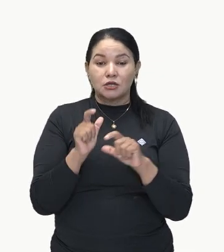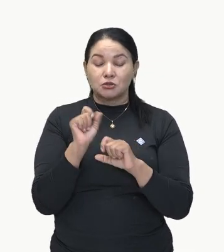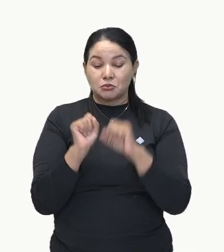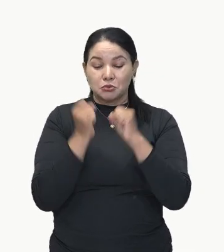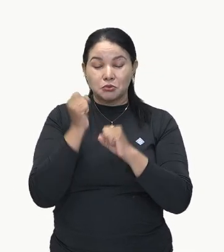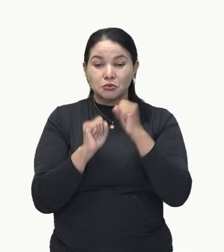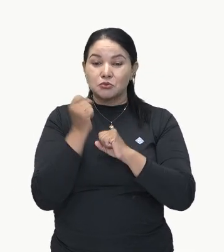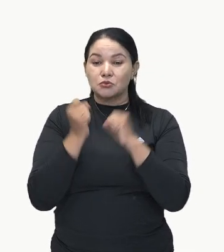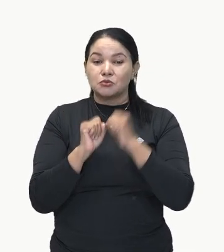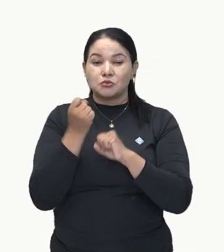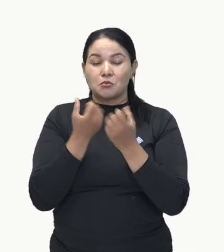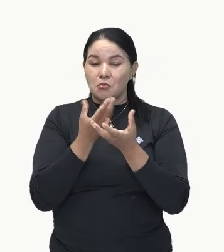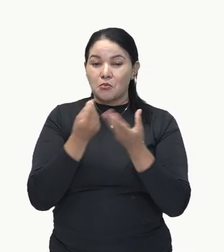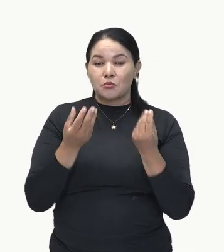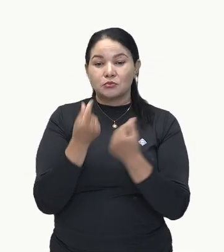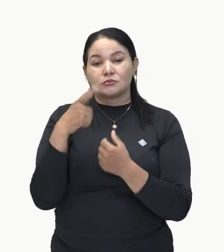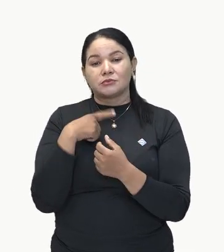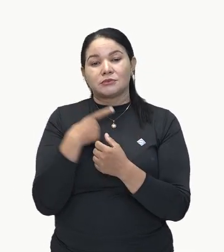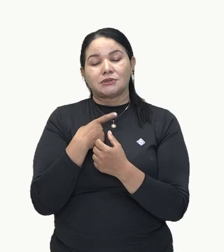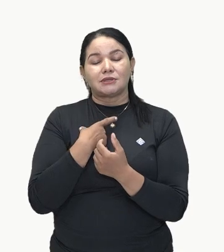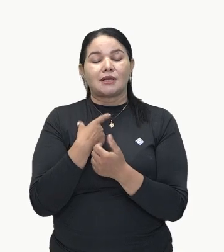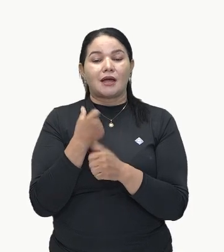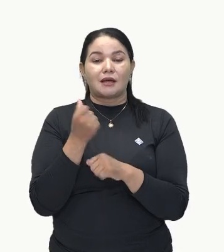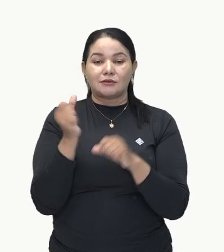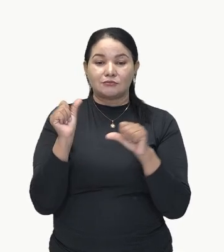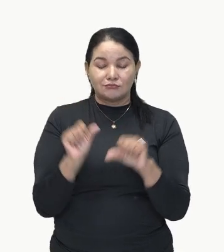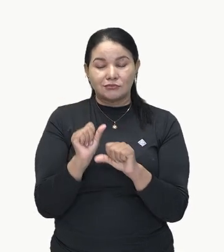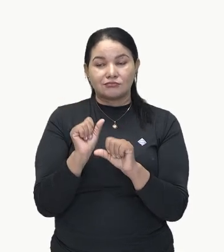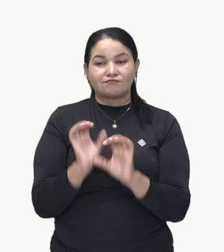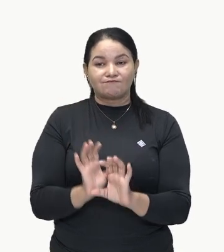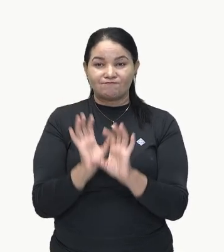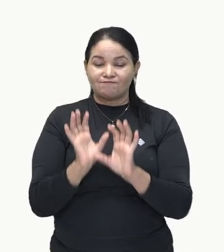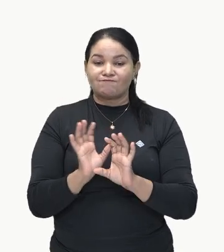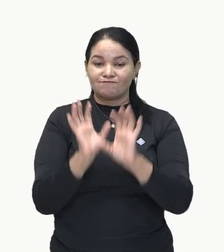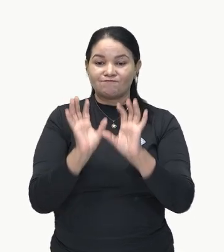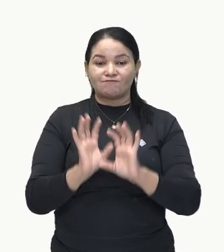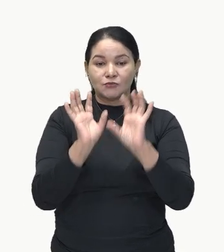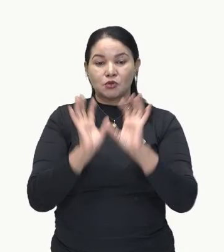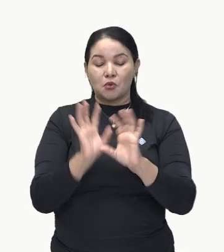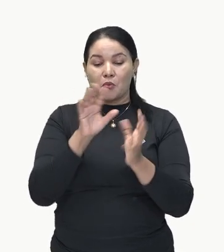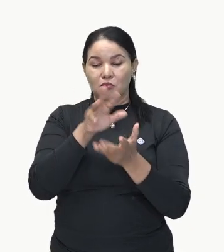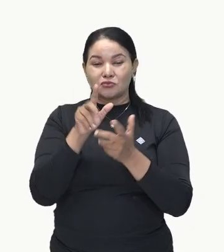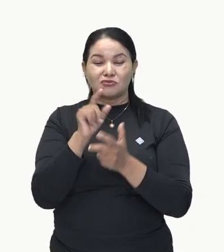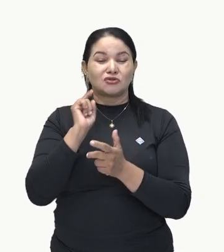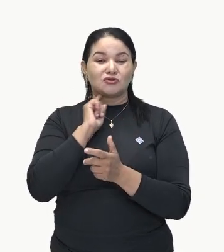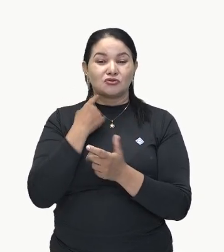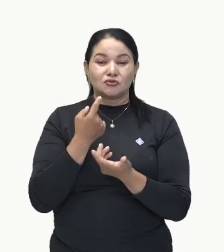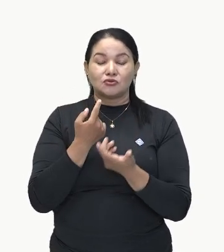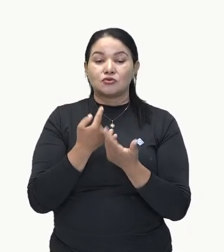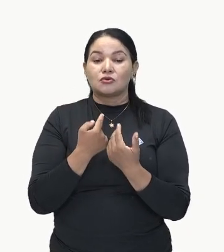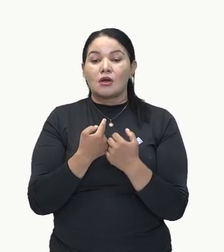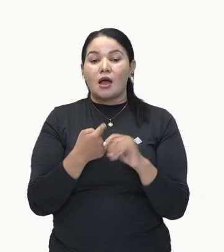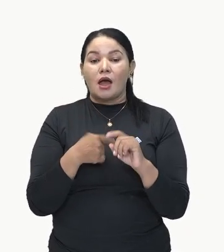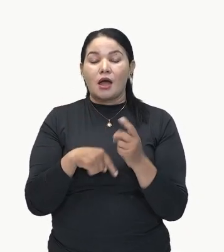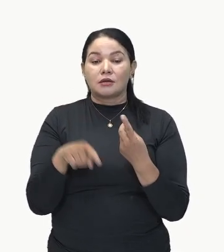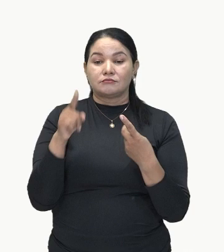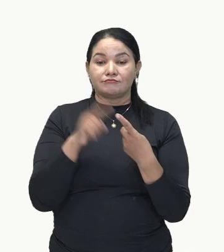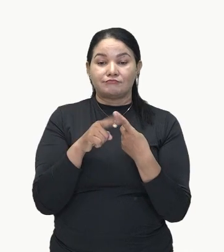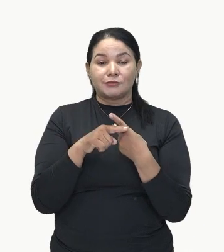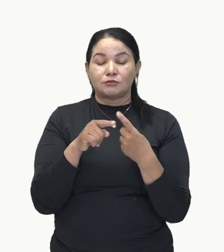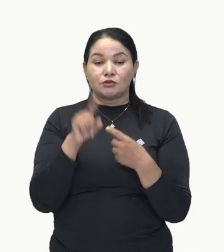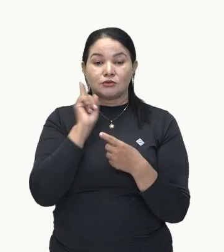vai, infelizmente, ser aí um dos maiores poluidores do mundo, ficando somente atrás aí da